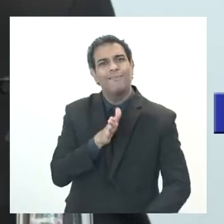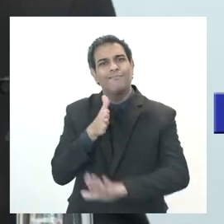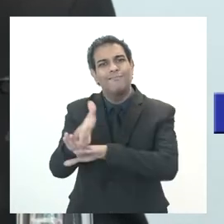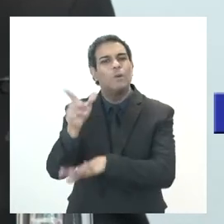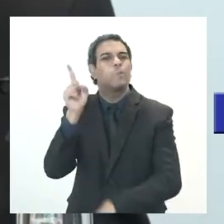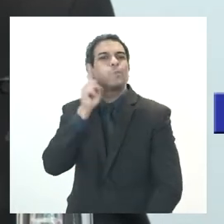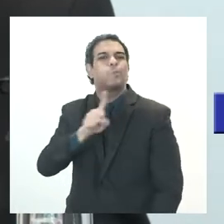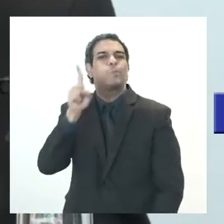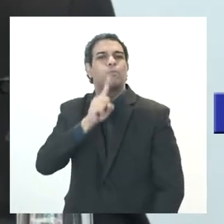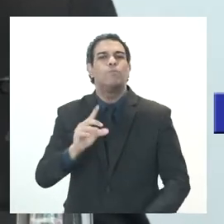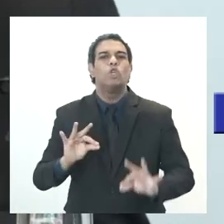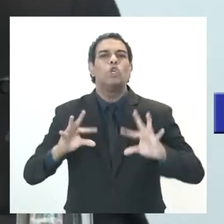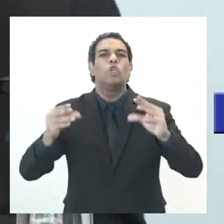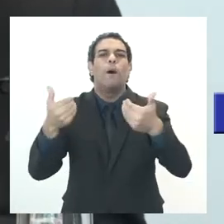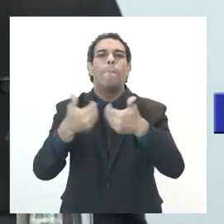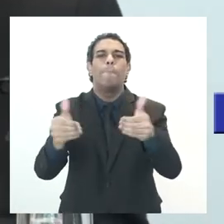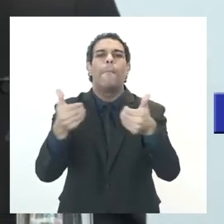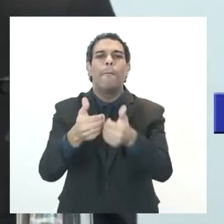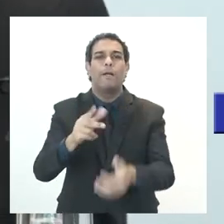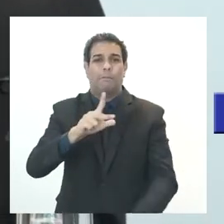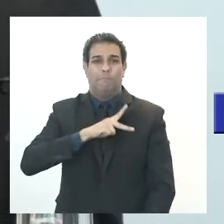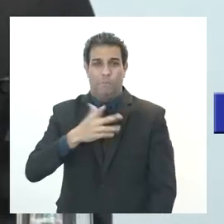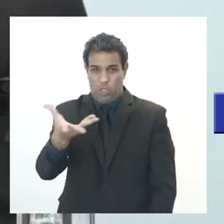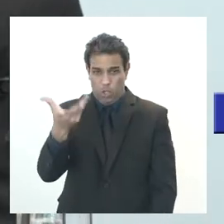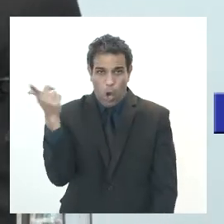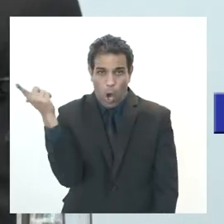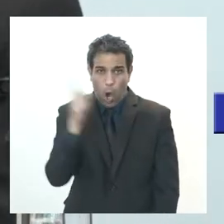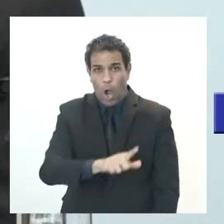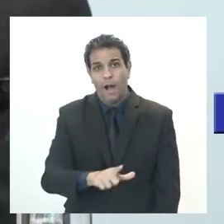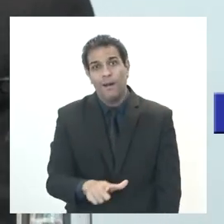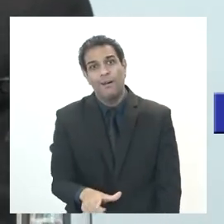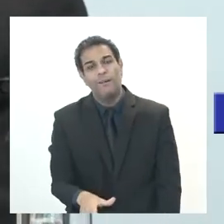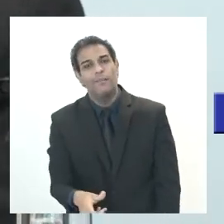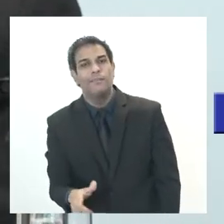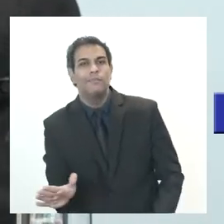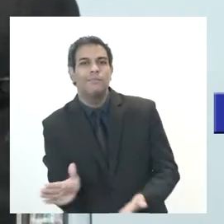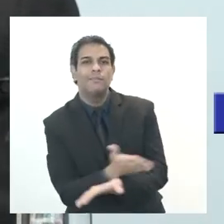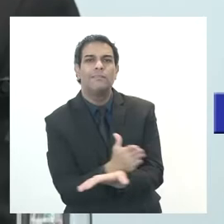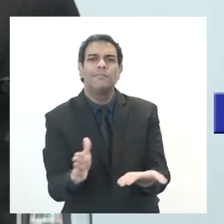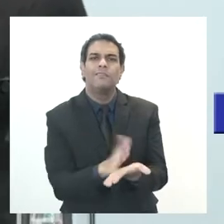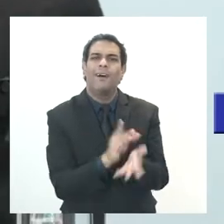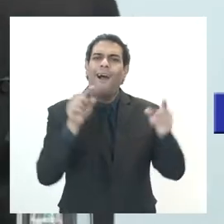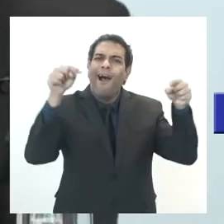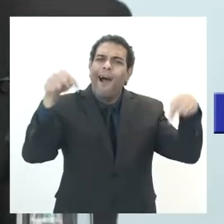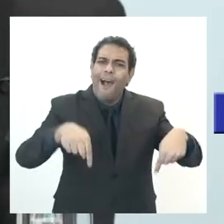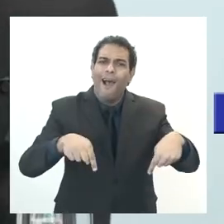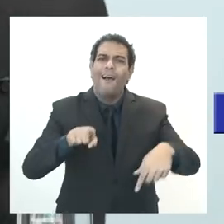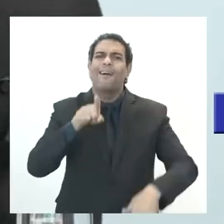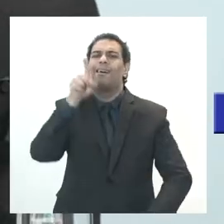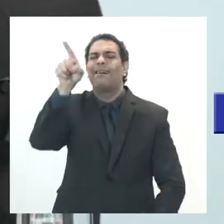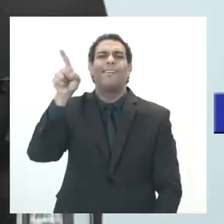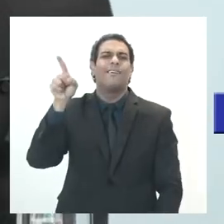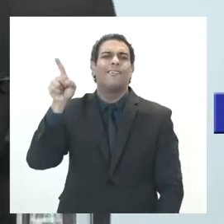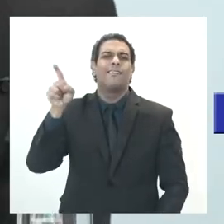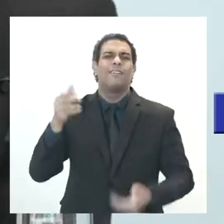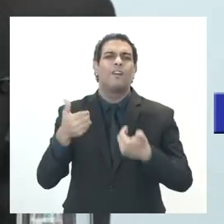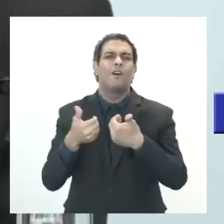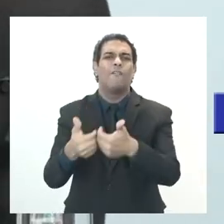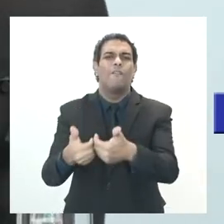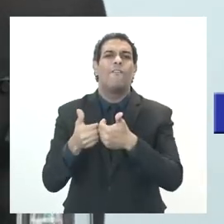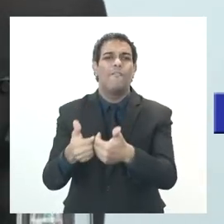e defender a privatização do metrô de Nova York gozado tem alguma razão para que o metrô de Nova York seja